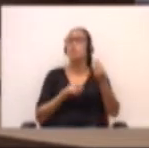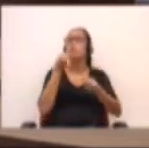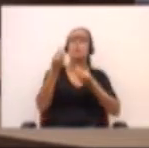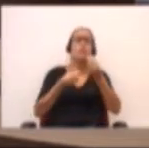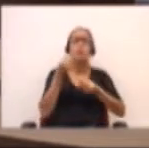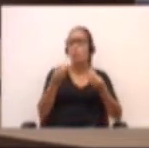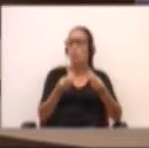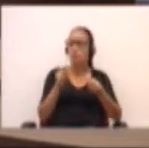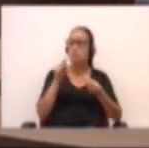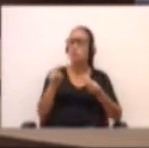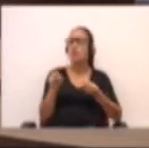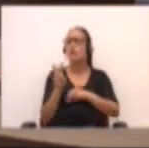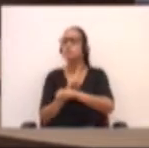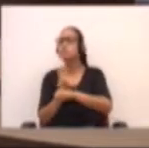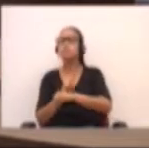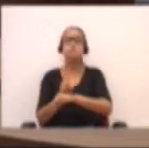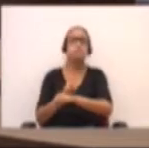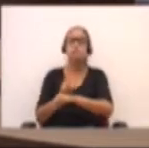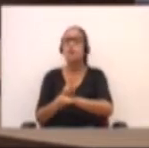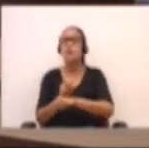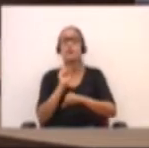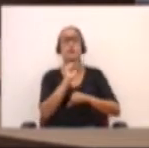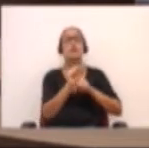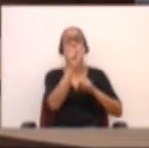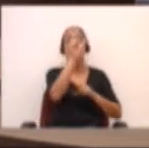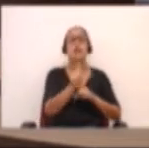é feita e quem é o responsável pelos laudos?